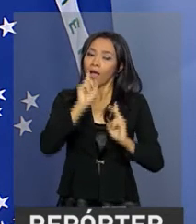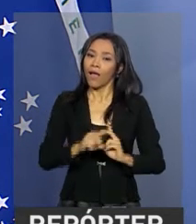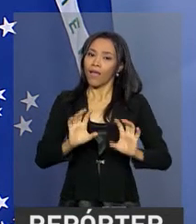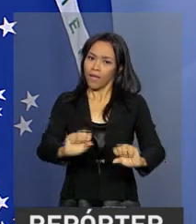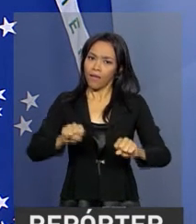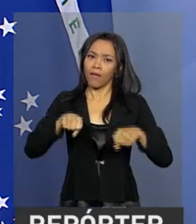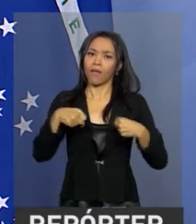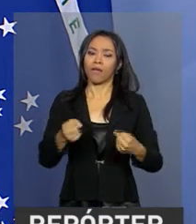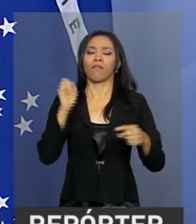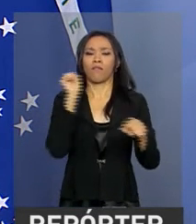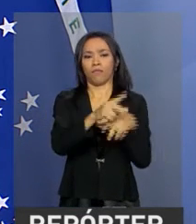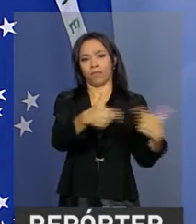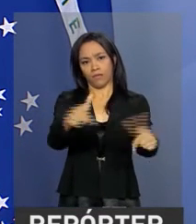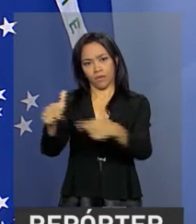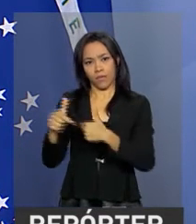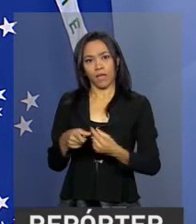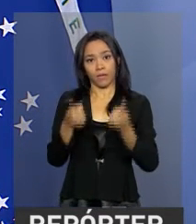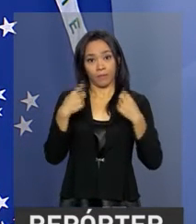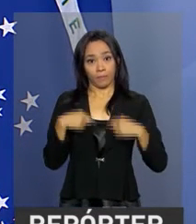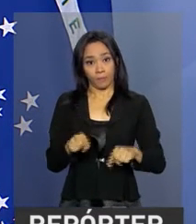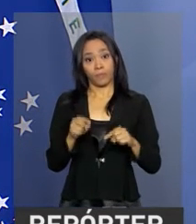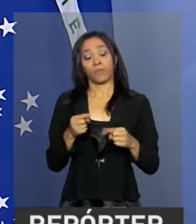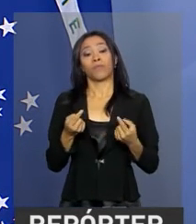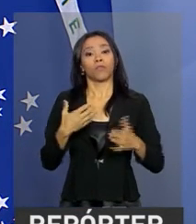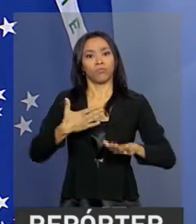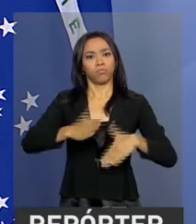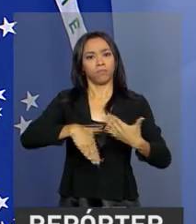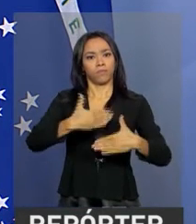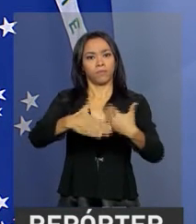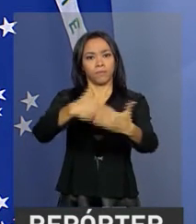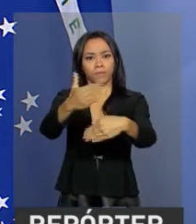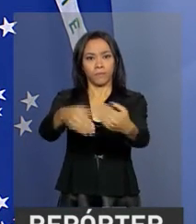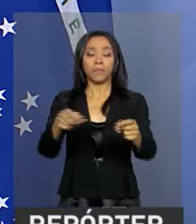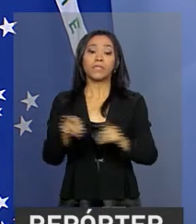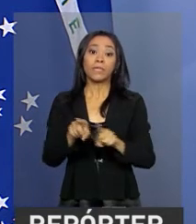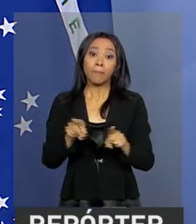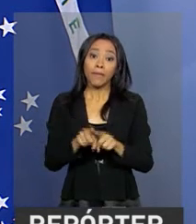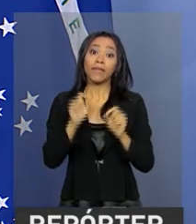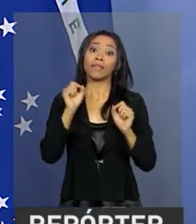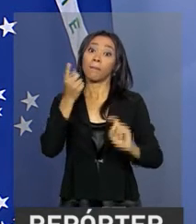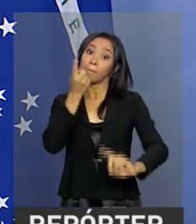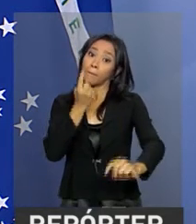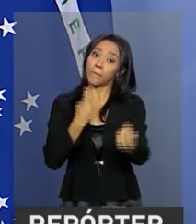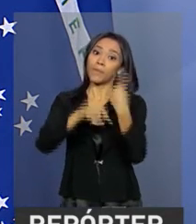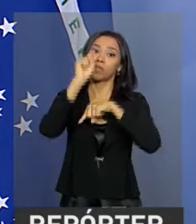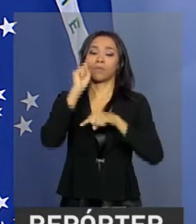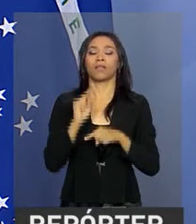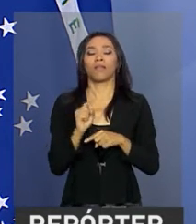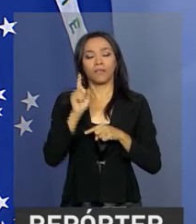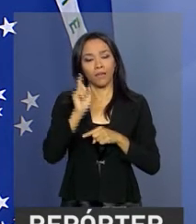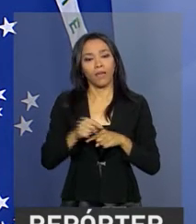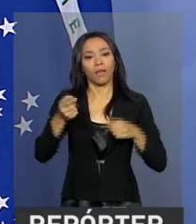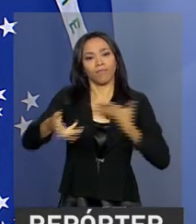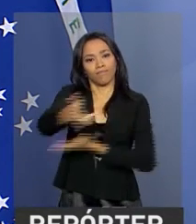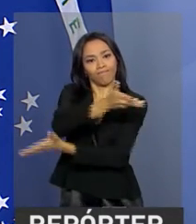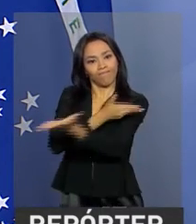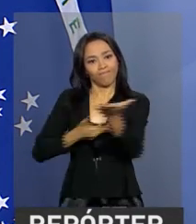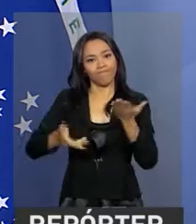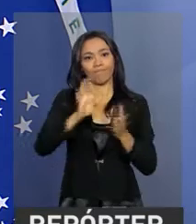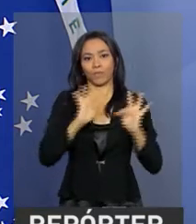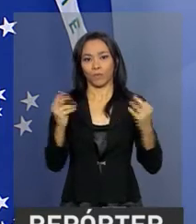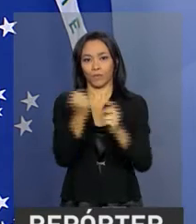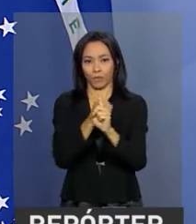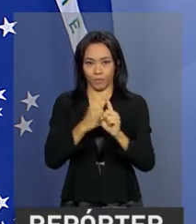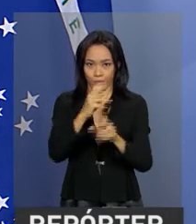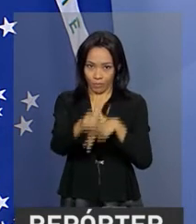o crescimento sustentável e da construção e da real prosperidade a ser partilhada por todo o povo